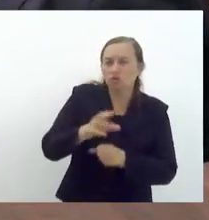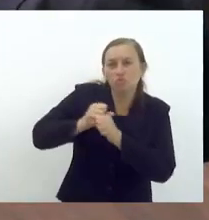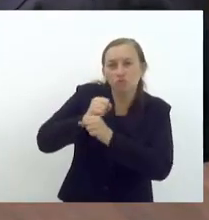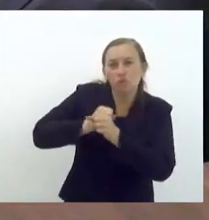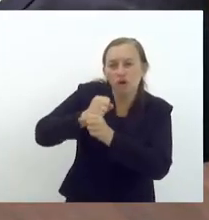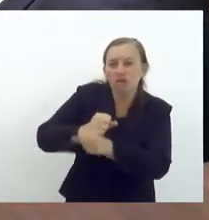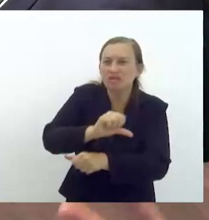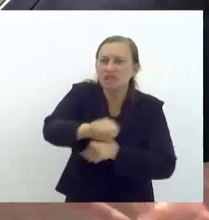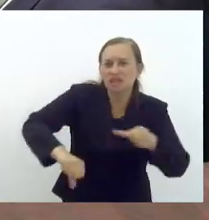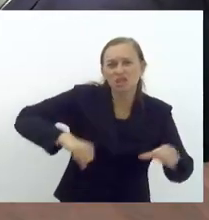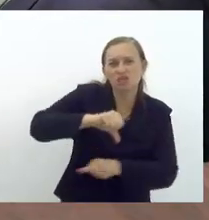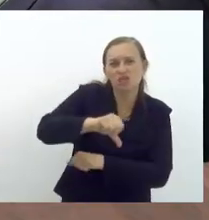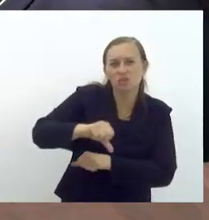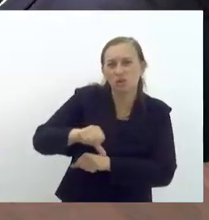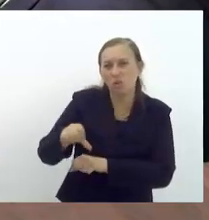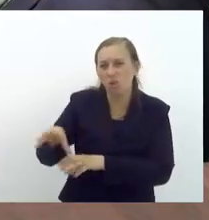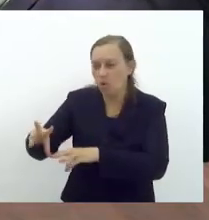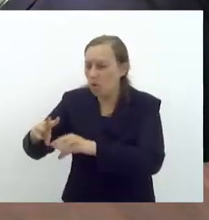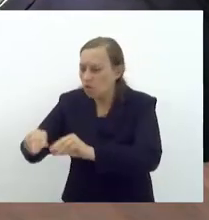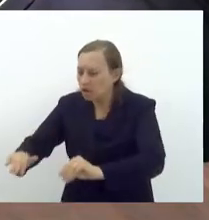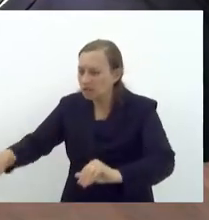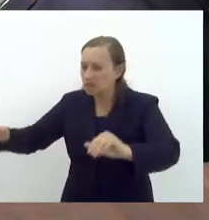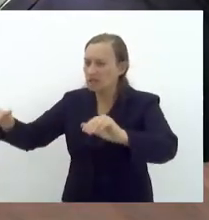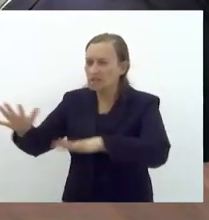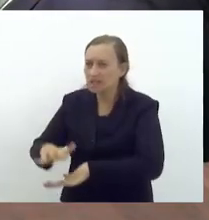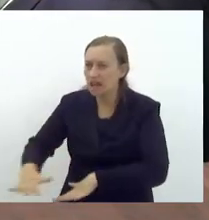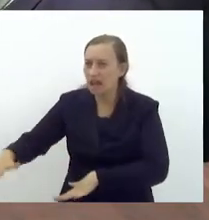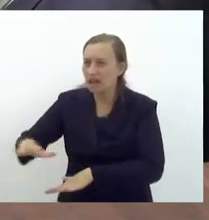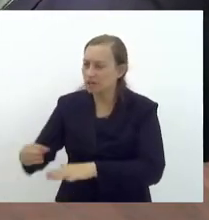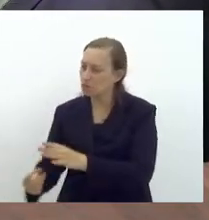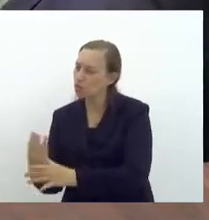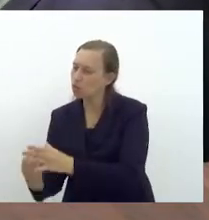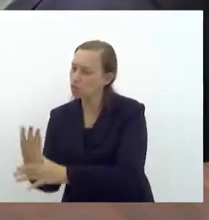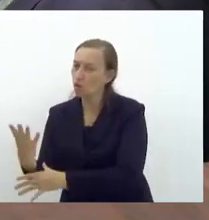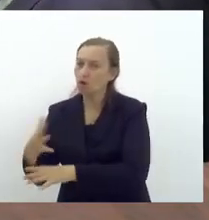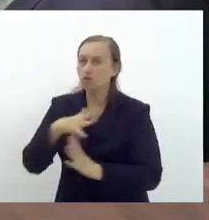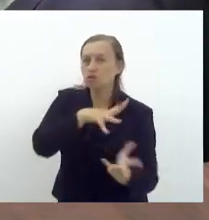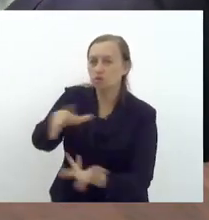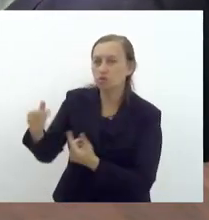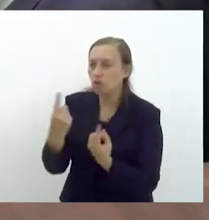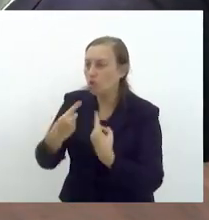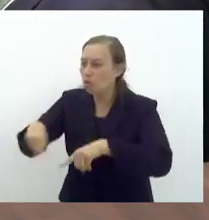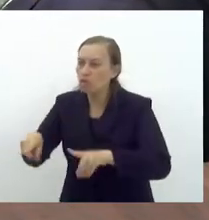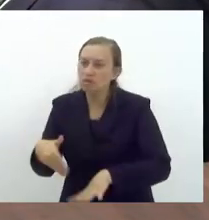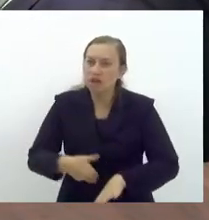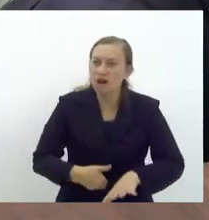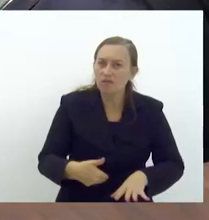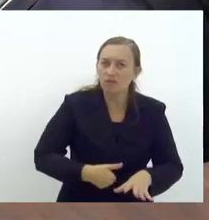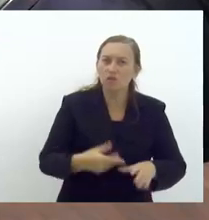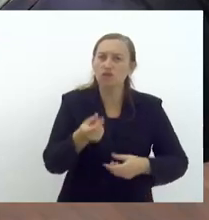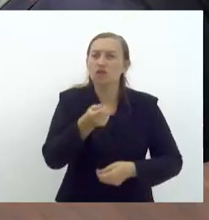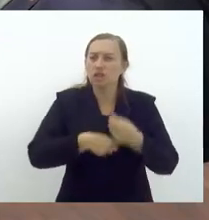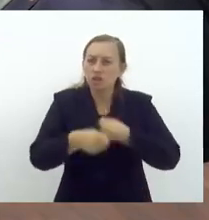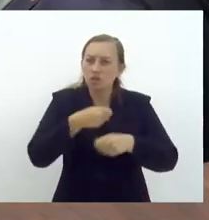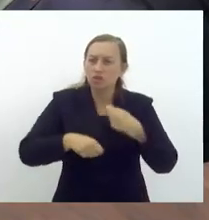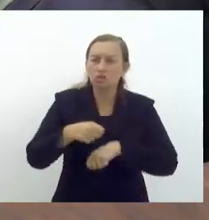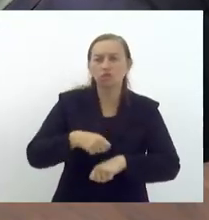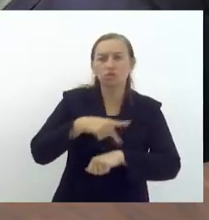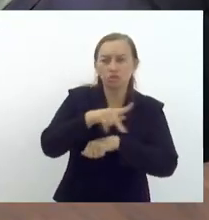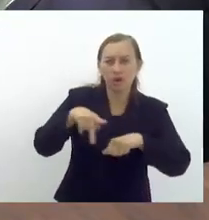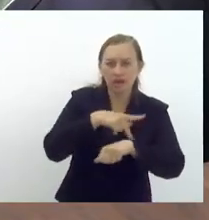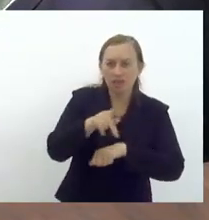transformou o nosso Cerrado numa das áreas mais produtivas do mundo ajudando no combate à fome na economia do nosso país